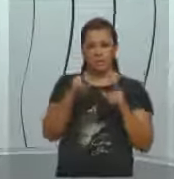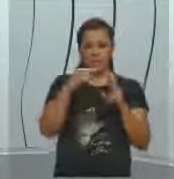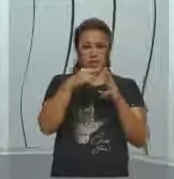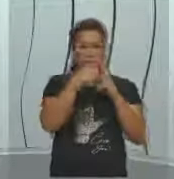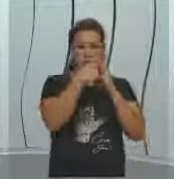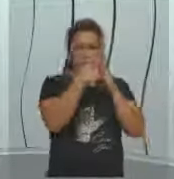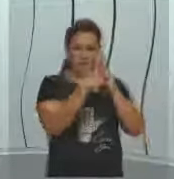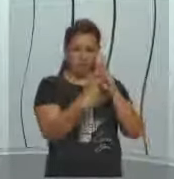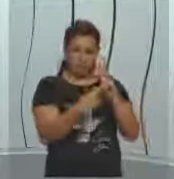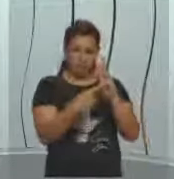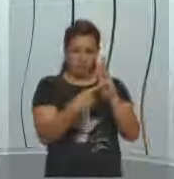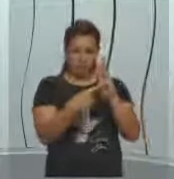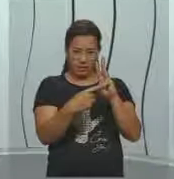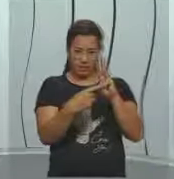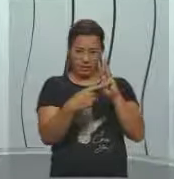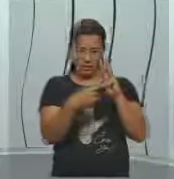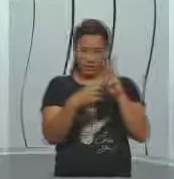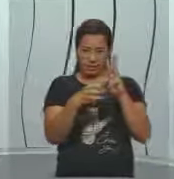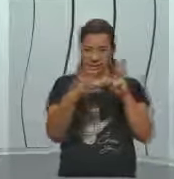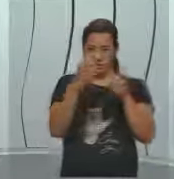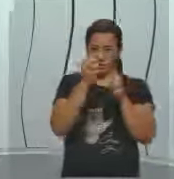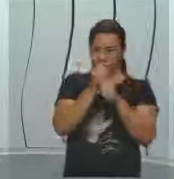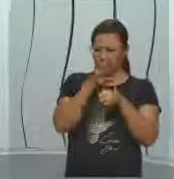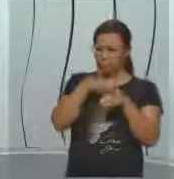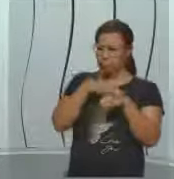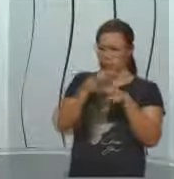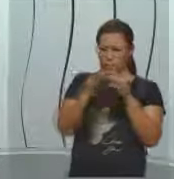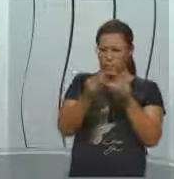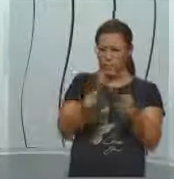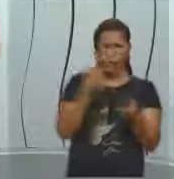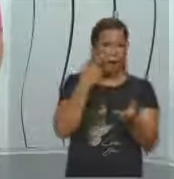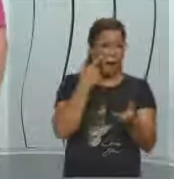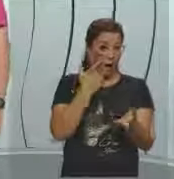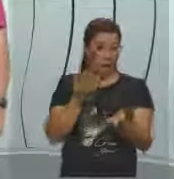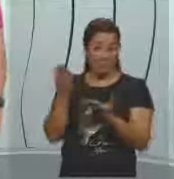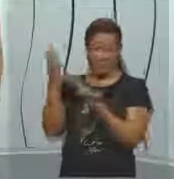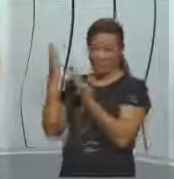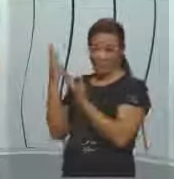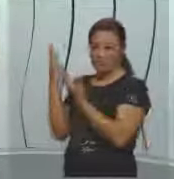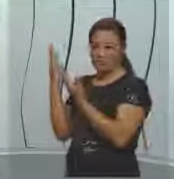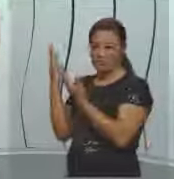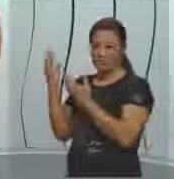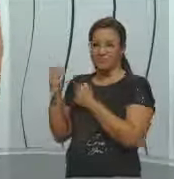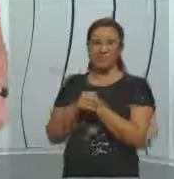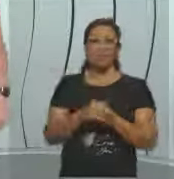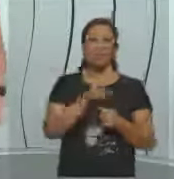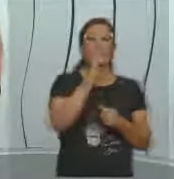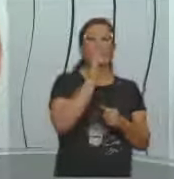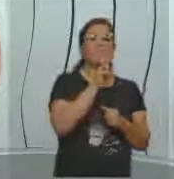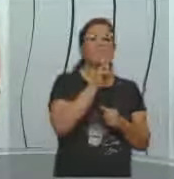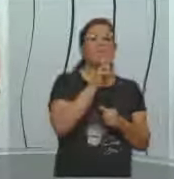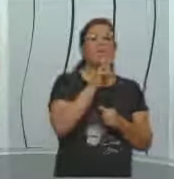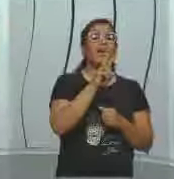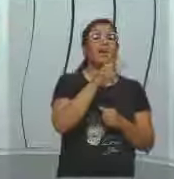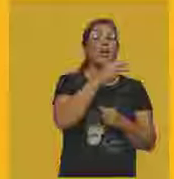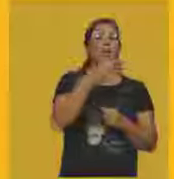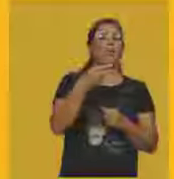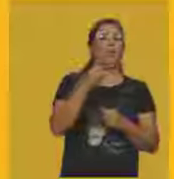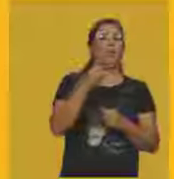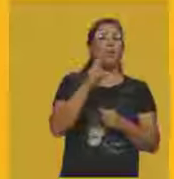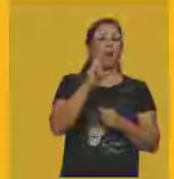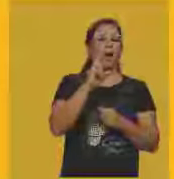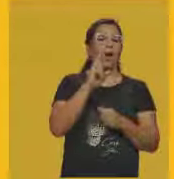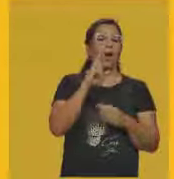3 ideias numa expressão matemática bem simples, que é essa daqui, ó. V é igual a R vezes I.